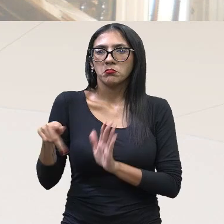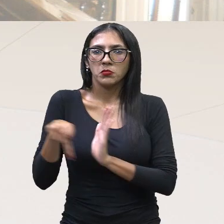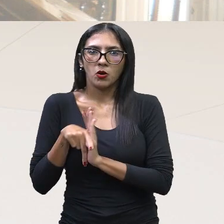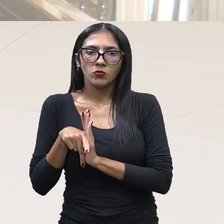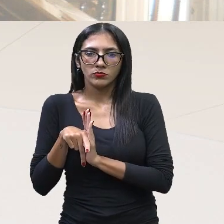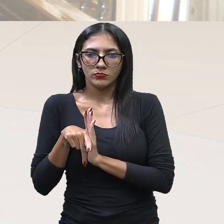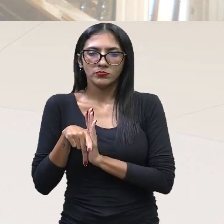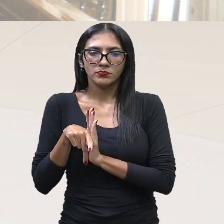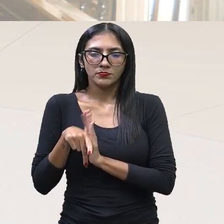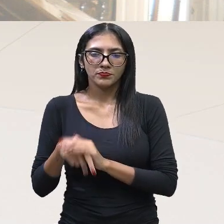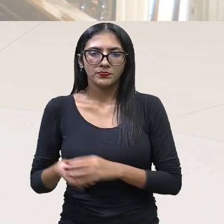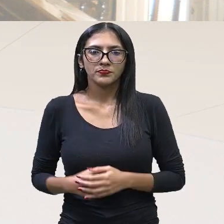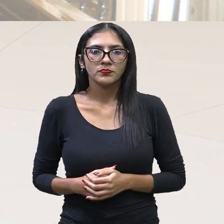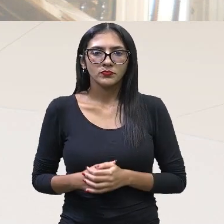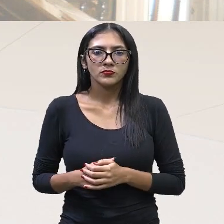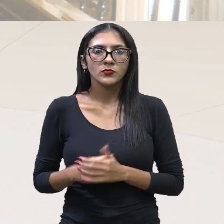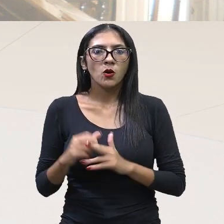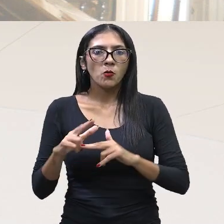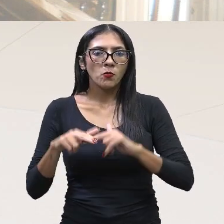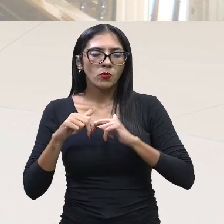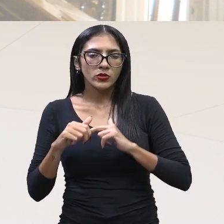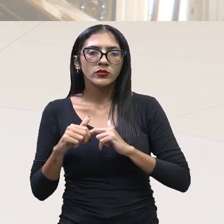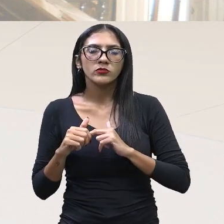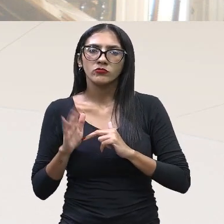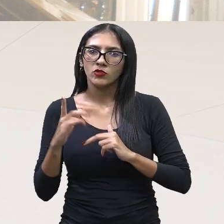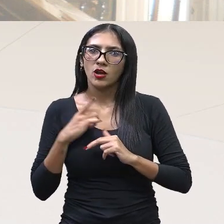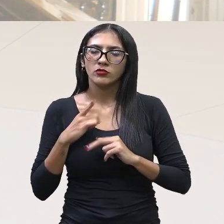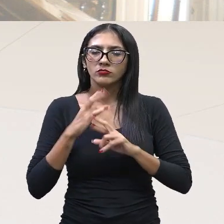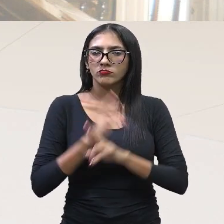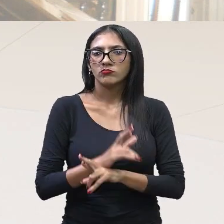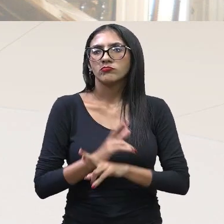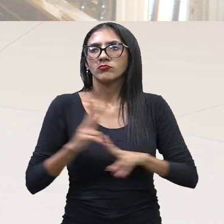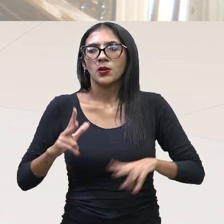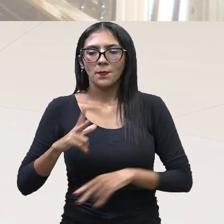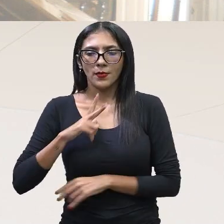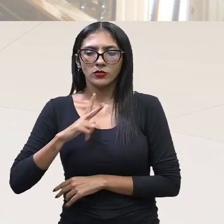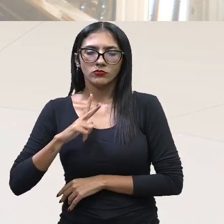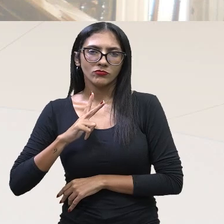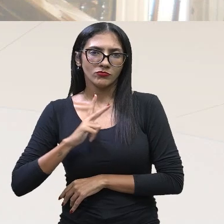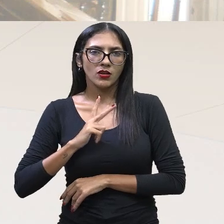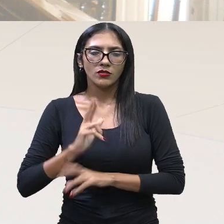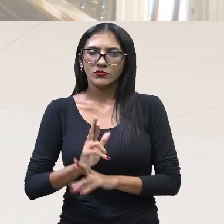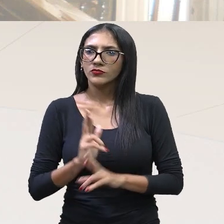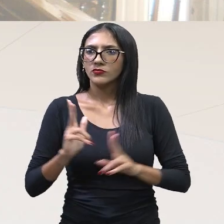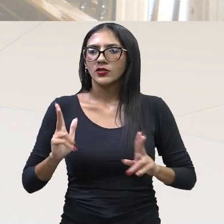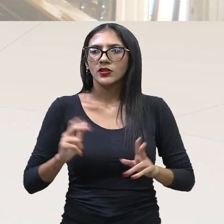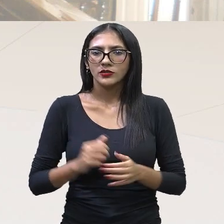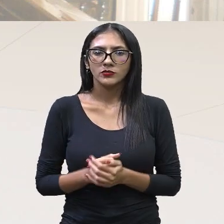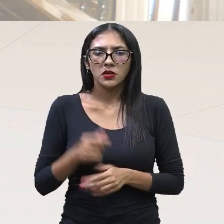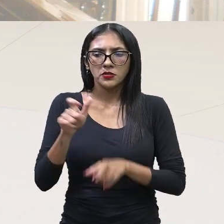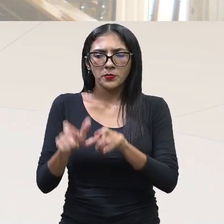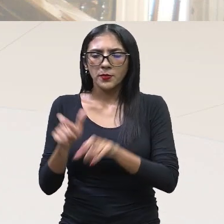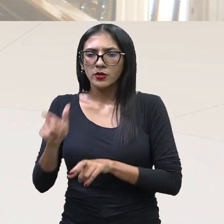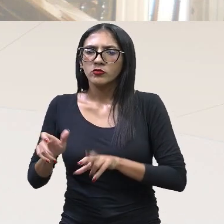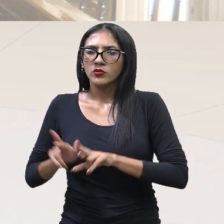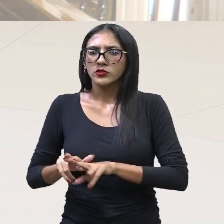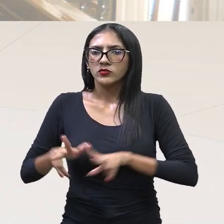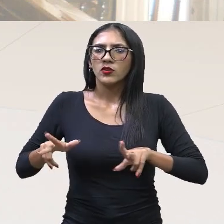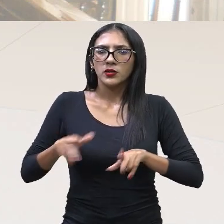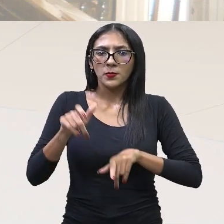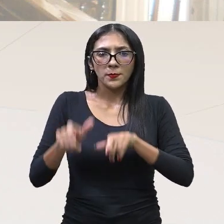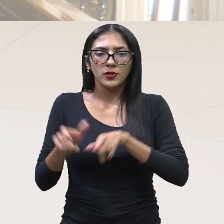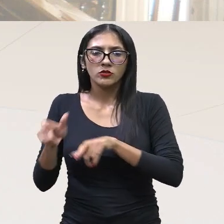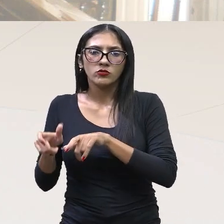particulares. Por isso que, olha, já muda, né? Privado, certo? Ou de pessoas, os interesses